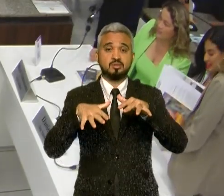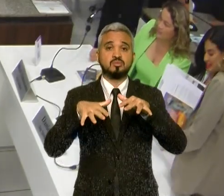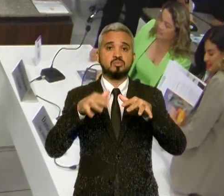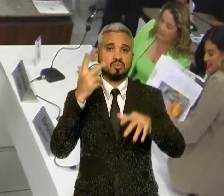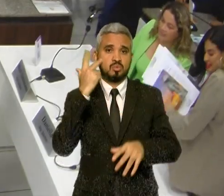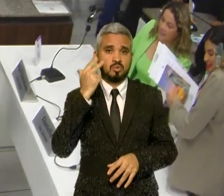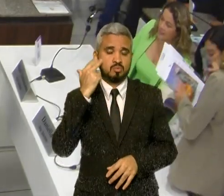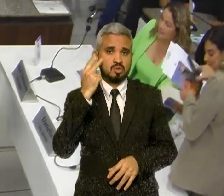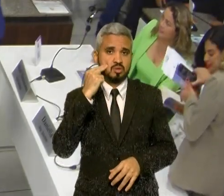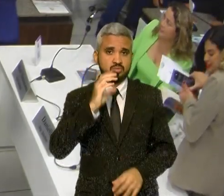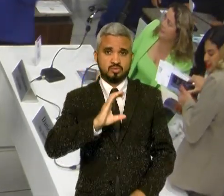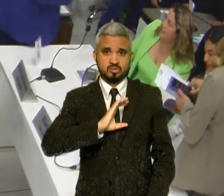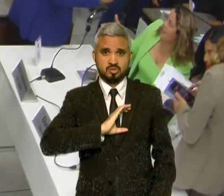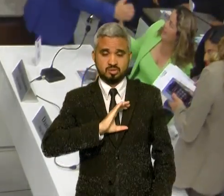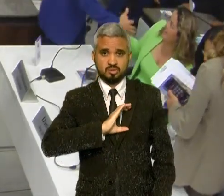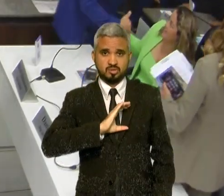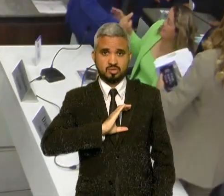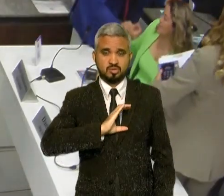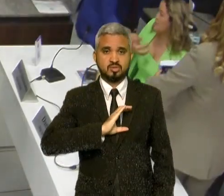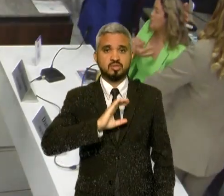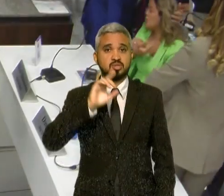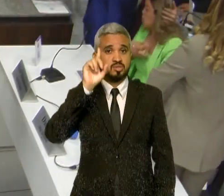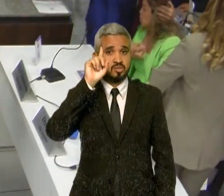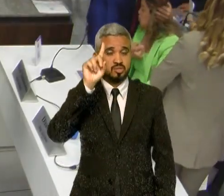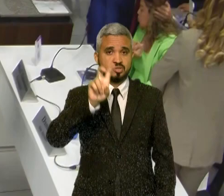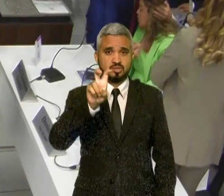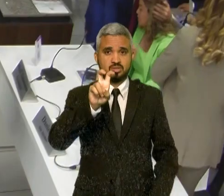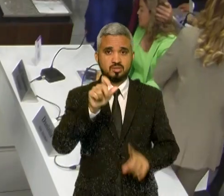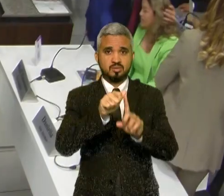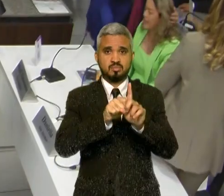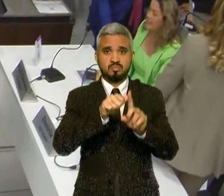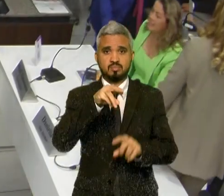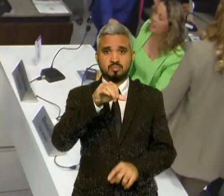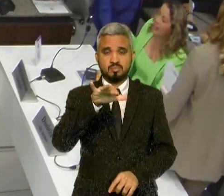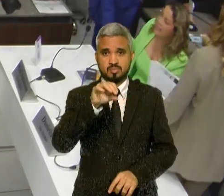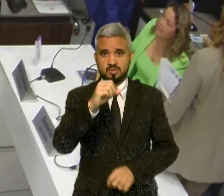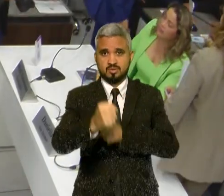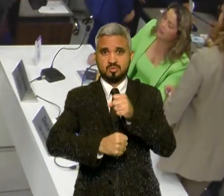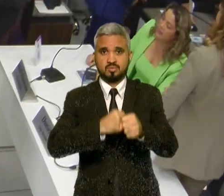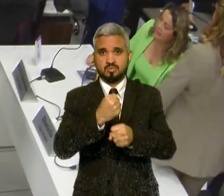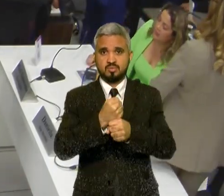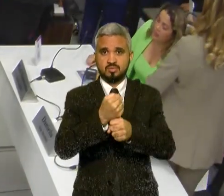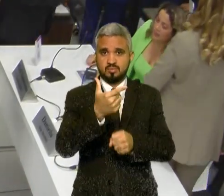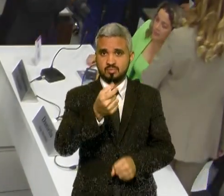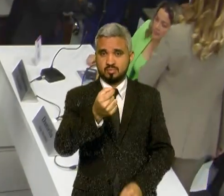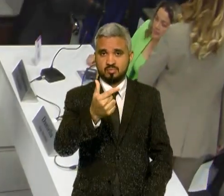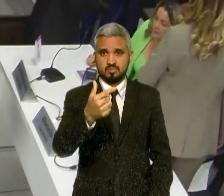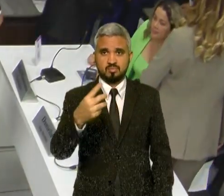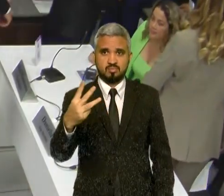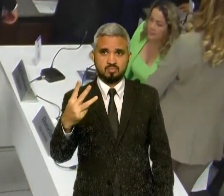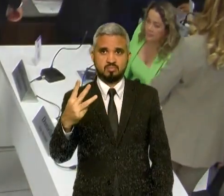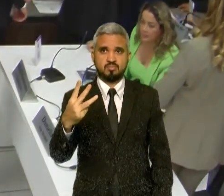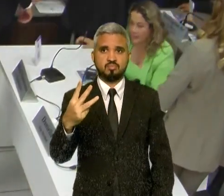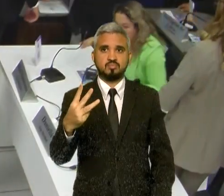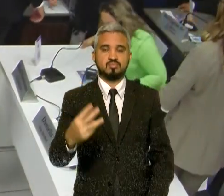Caxias, realizada em 5 de maio de 2023.